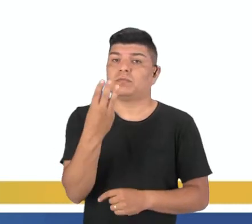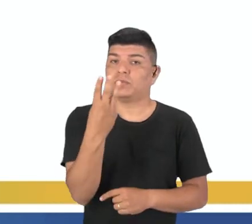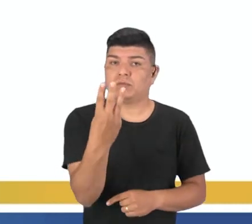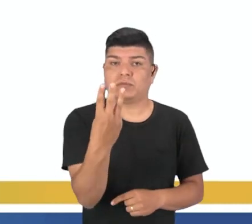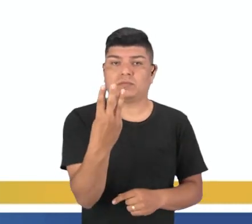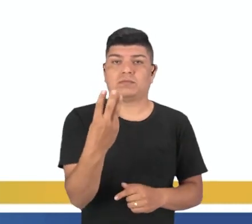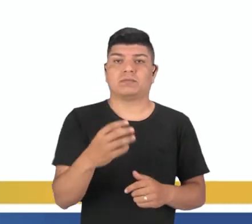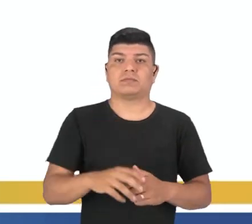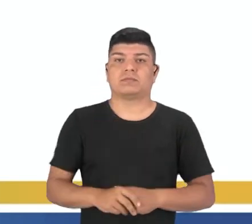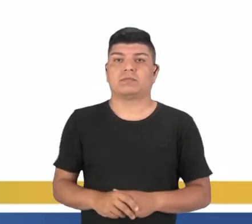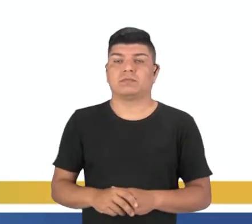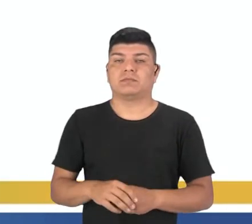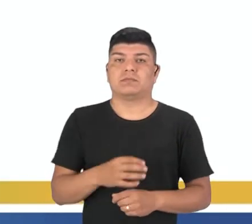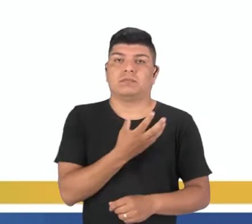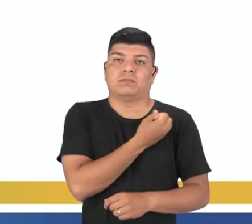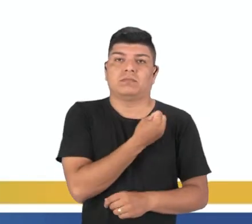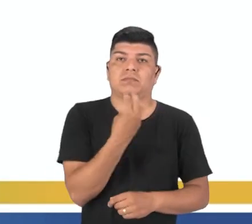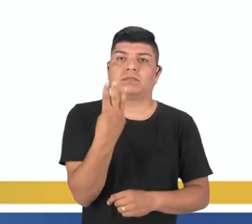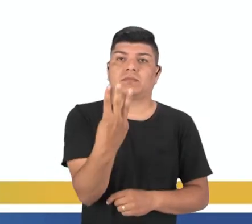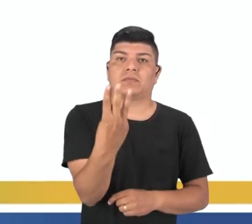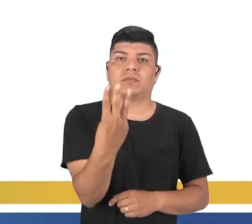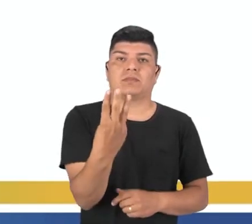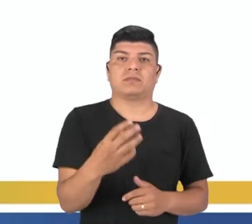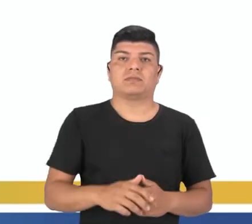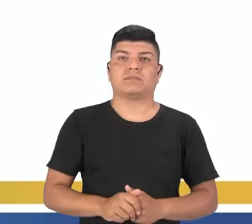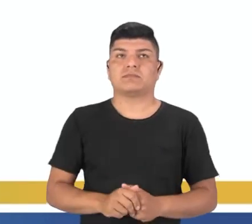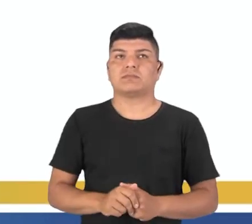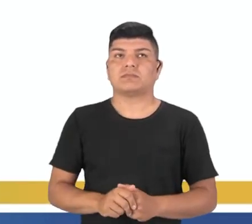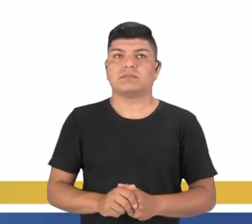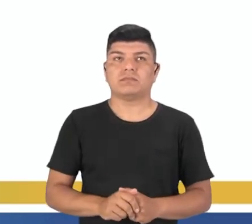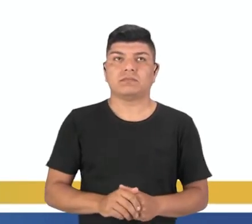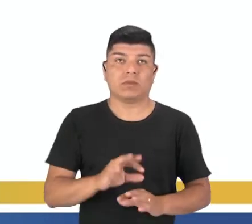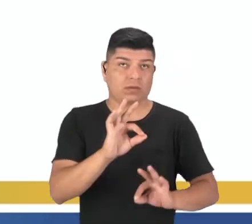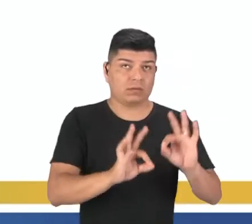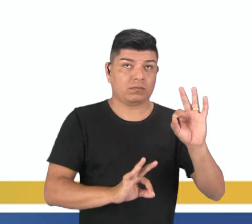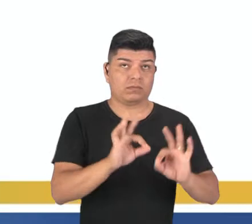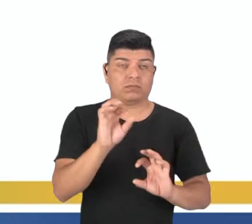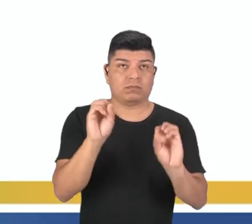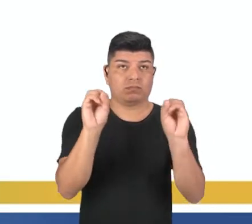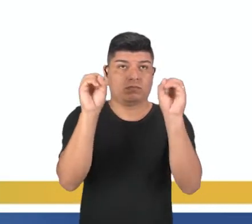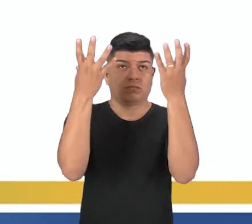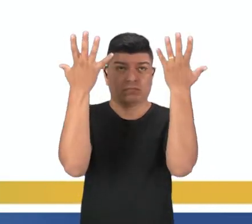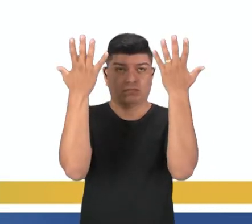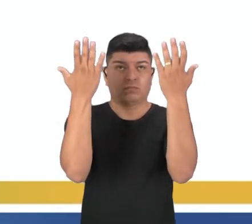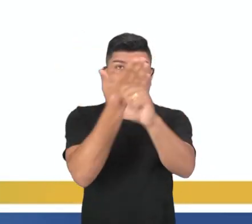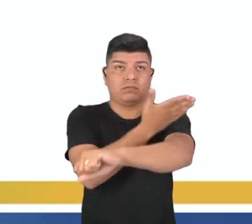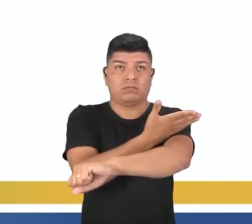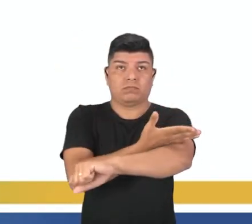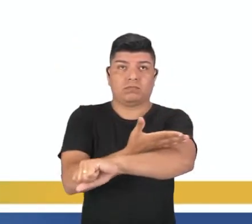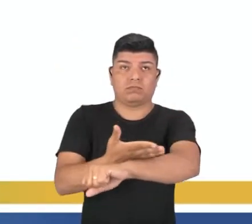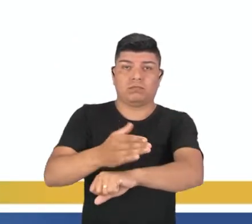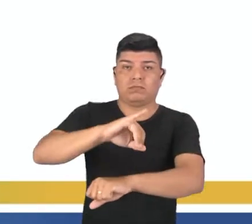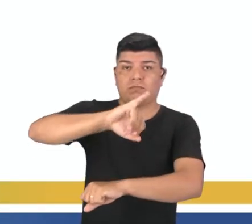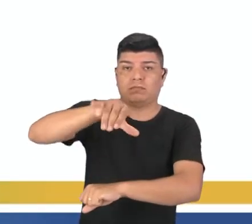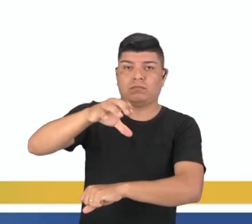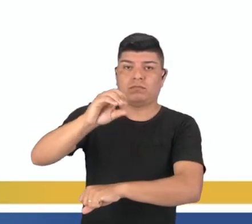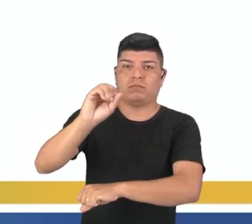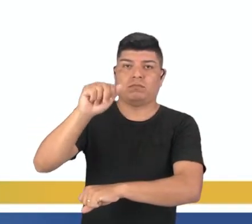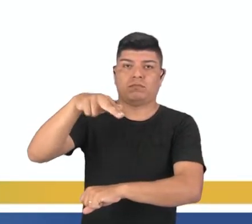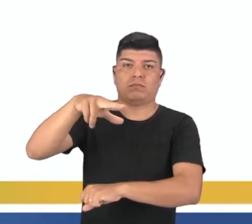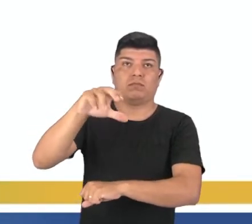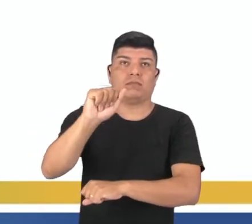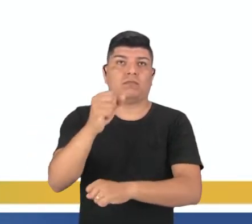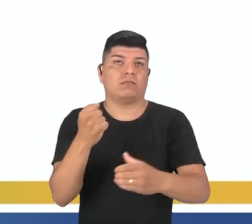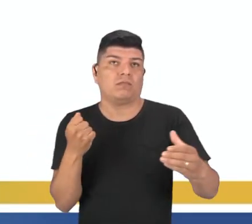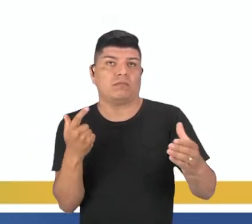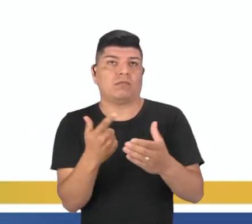um problema. Problema de número 3. Na preparação de uma festa tradicional, Joana